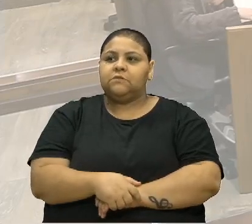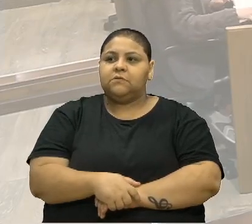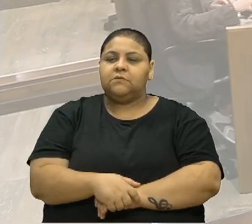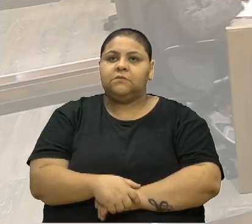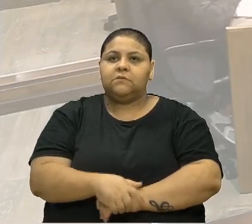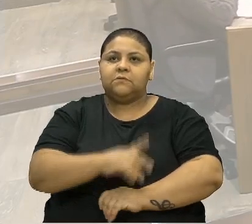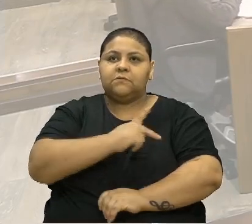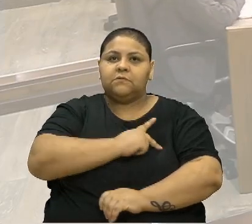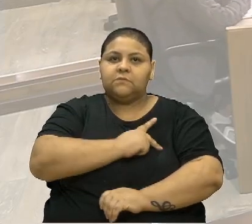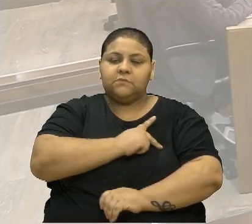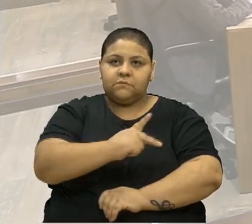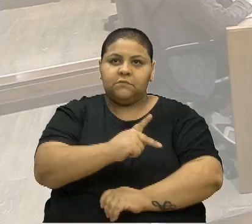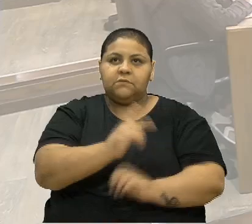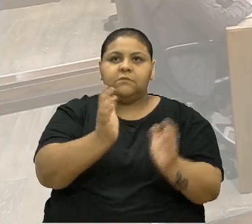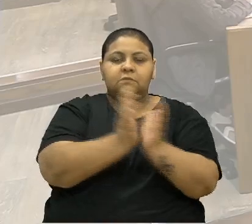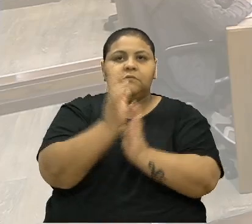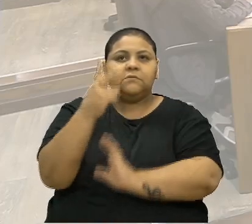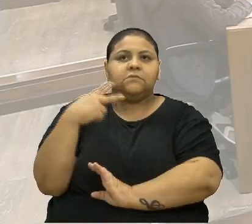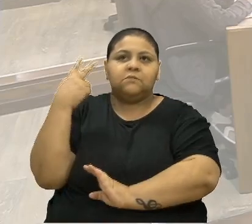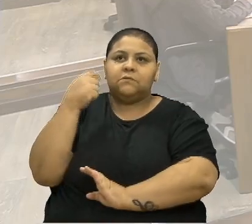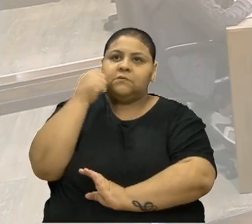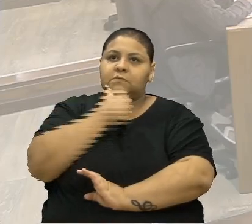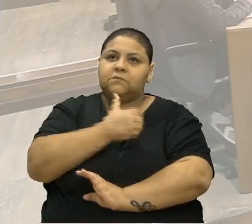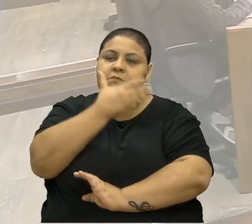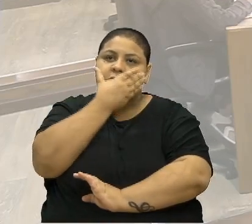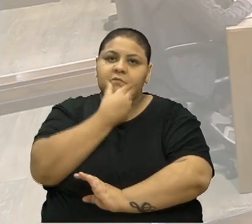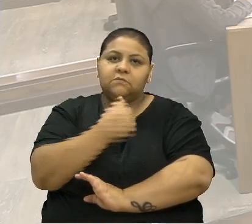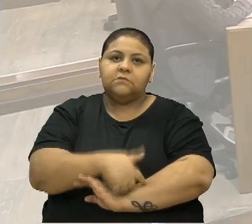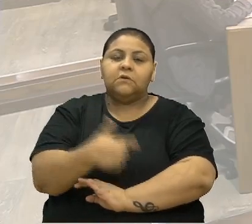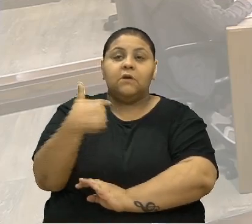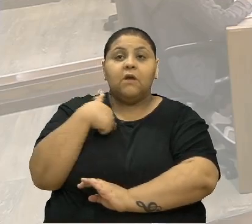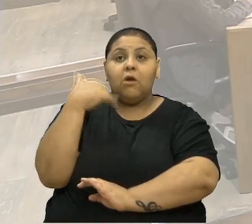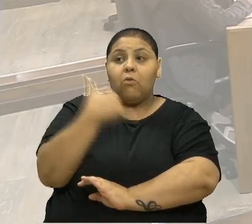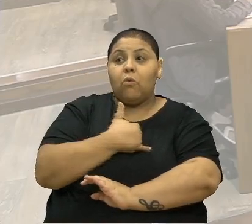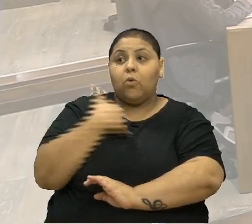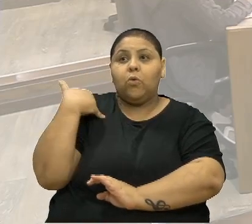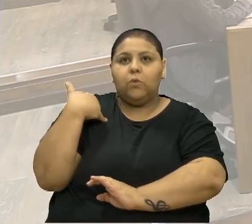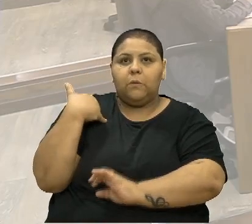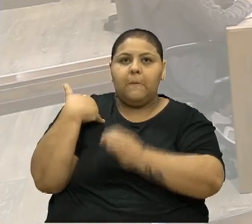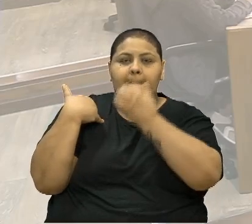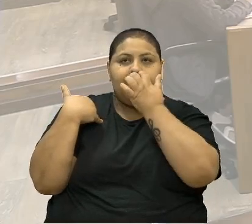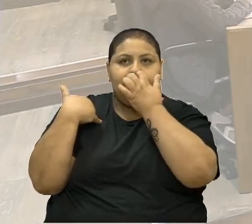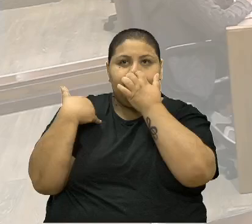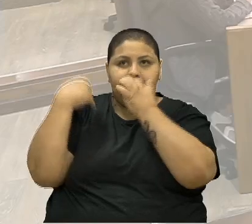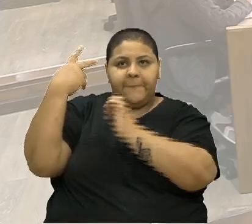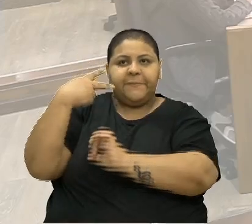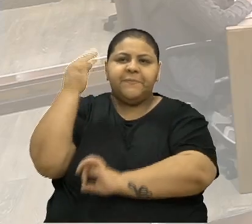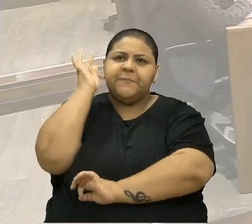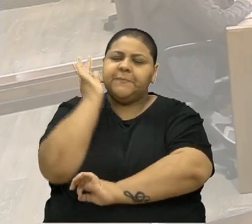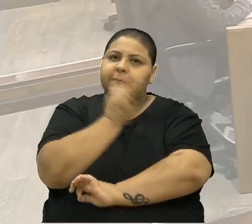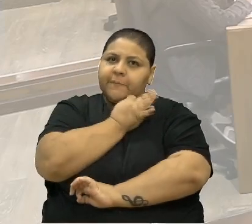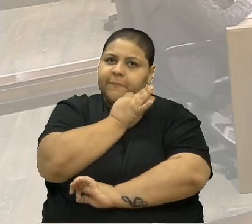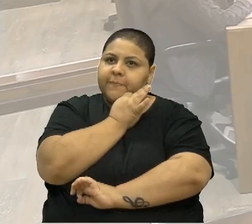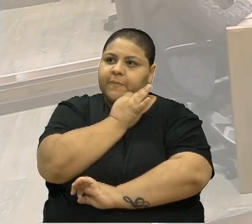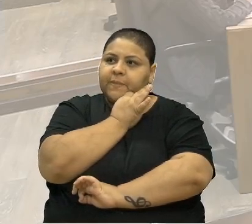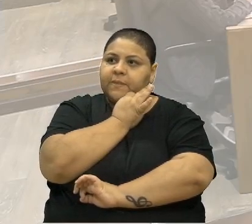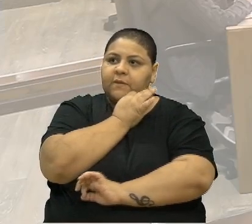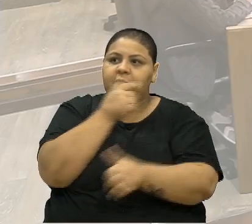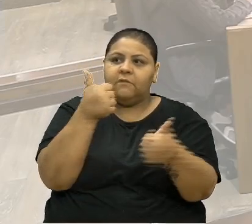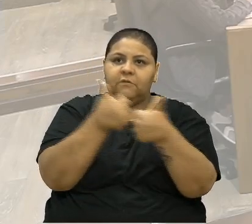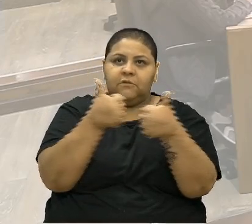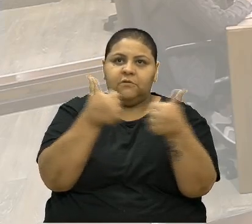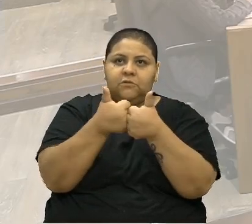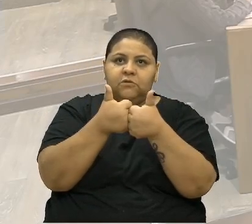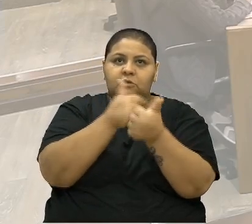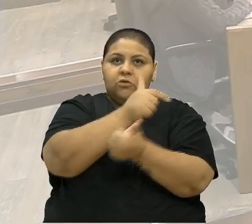Senhor presidente, caros colegas vereadores, eu tenho orgulho, vereadora Tatiane, juntamente com a senhora